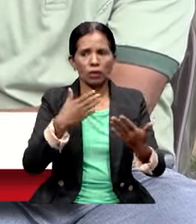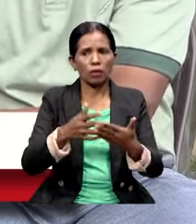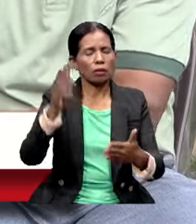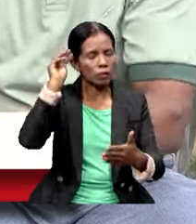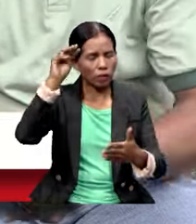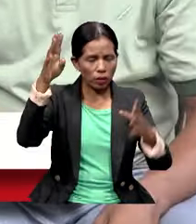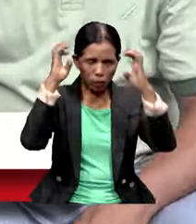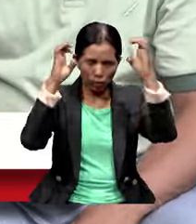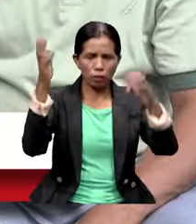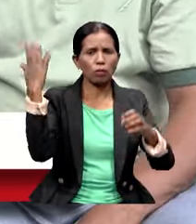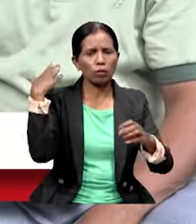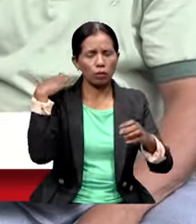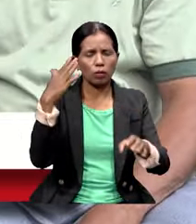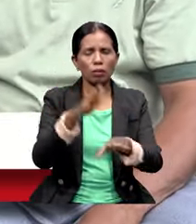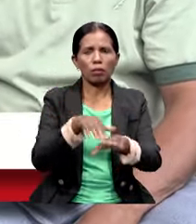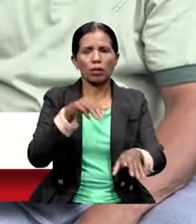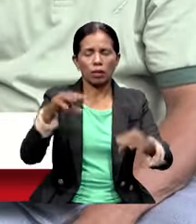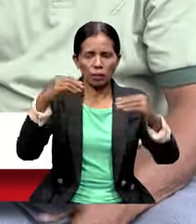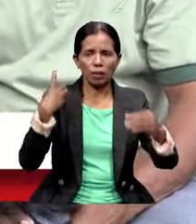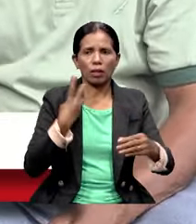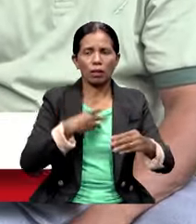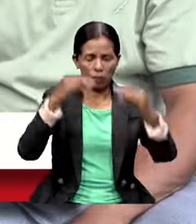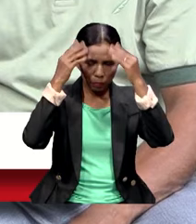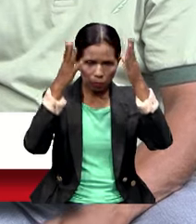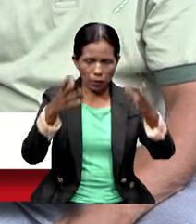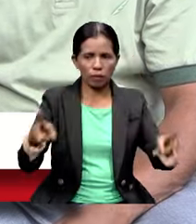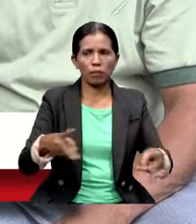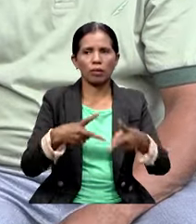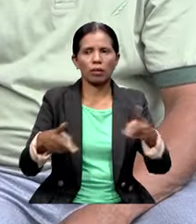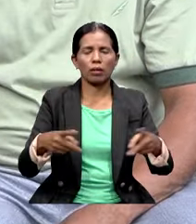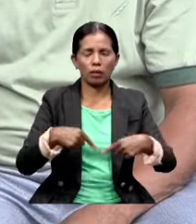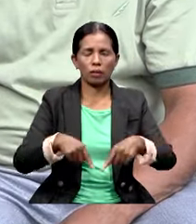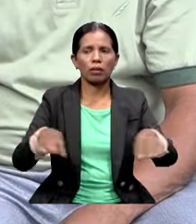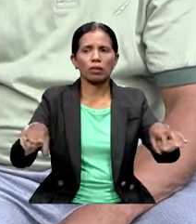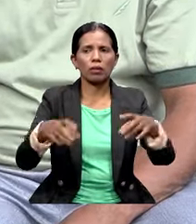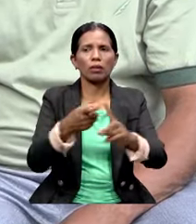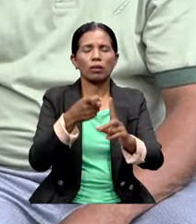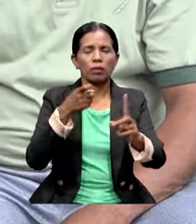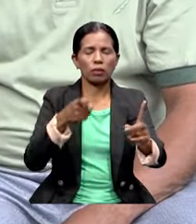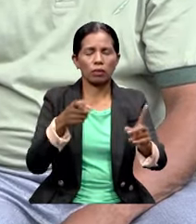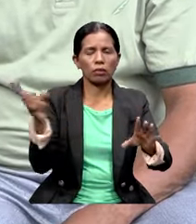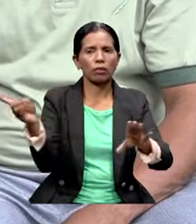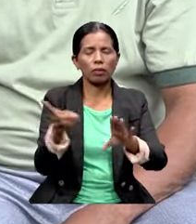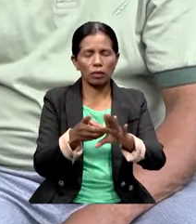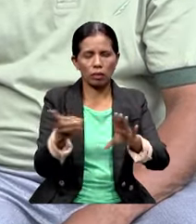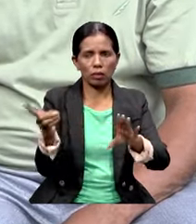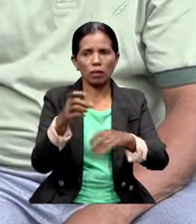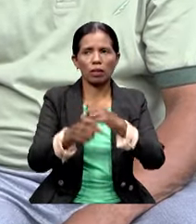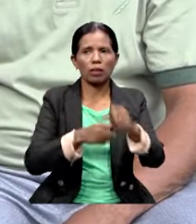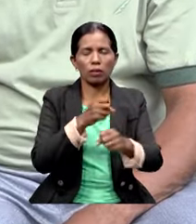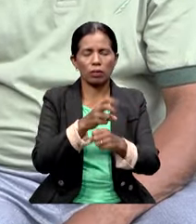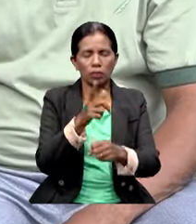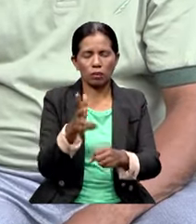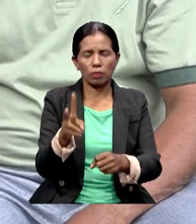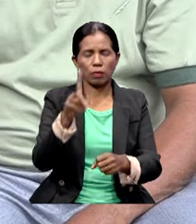de Educação Anterior, halo recrutamento ba AMI, professor voluntário, atu ba contratado, lihusi verificação documentos. E atina 2021,